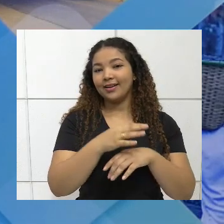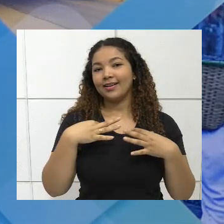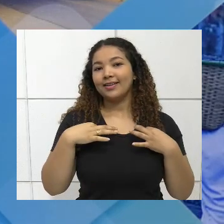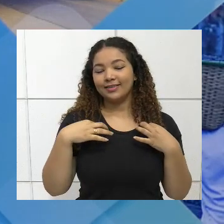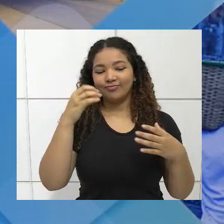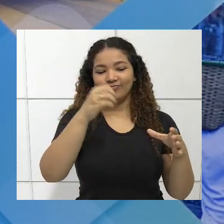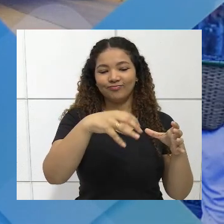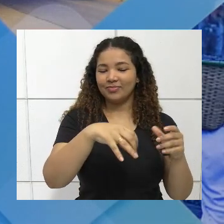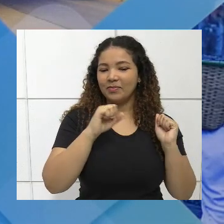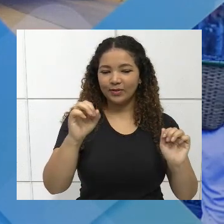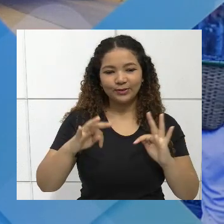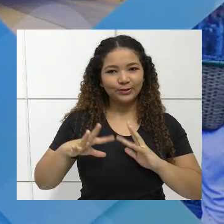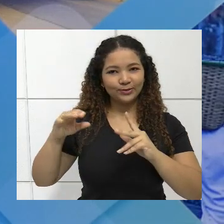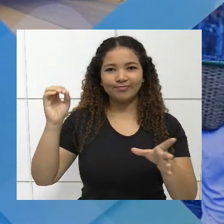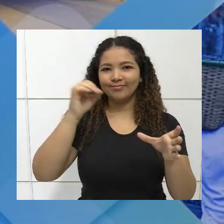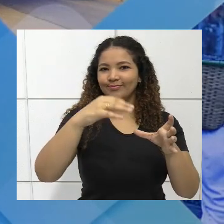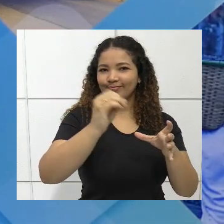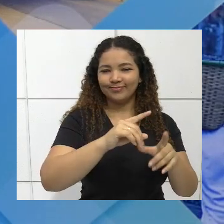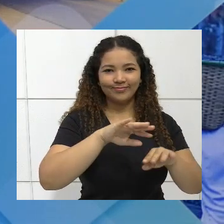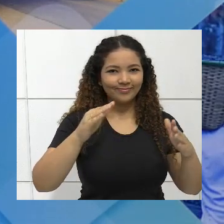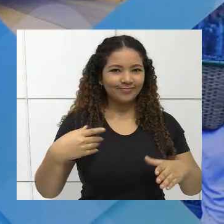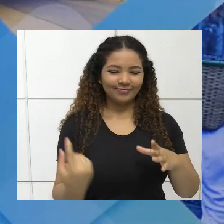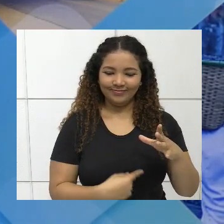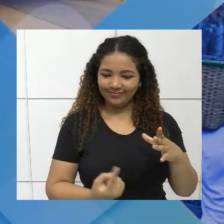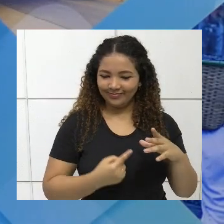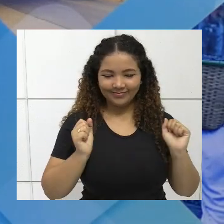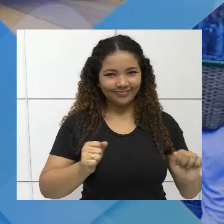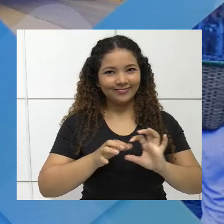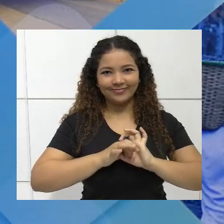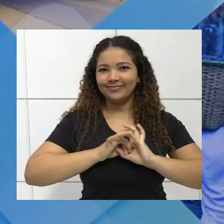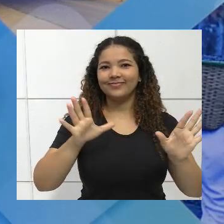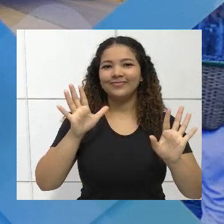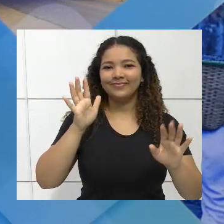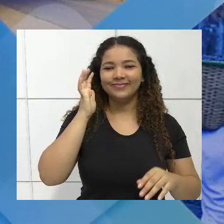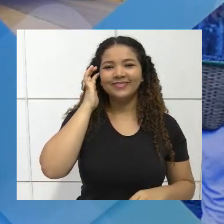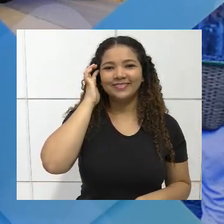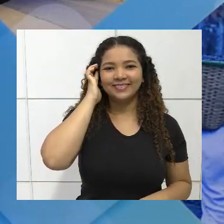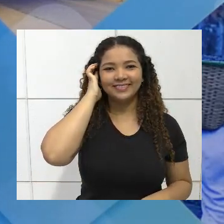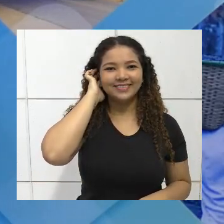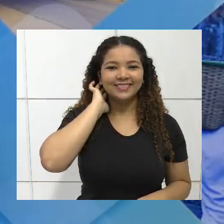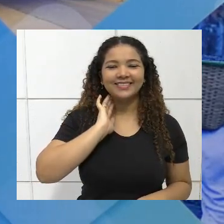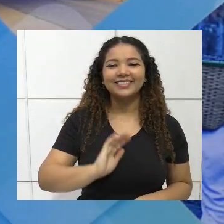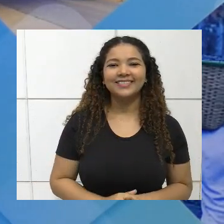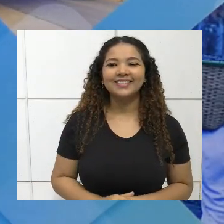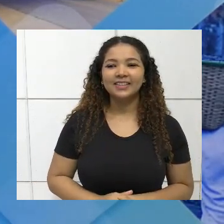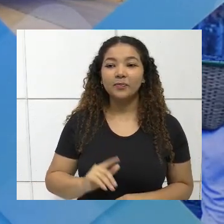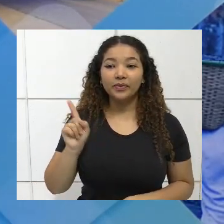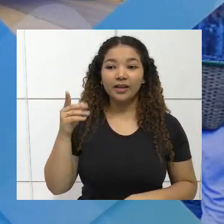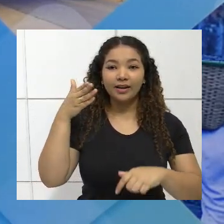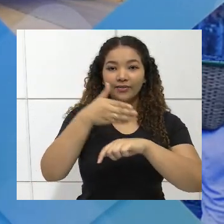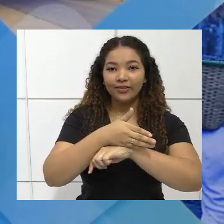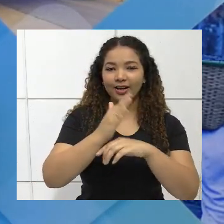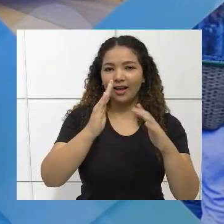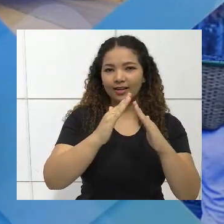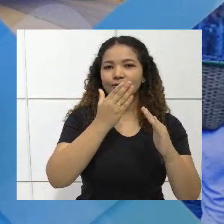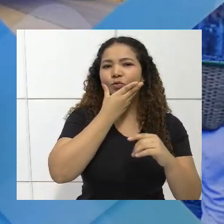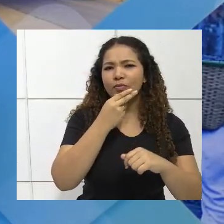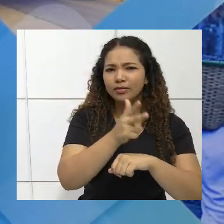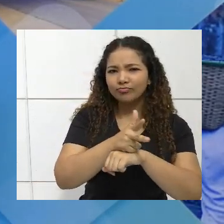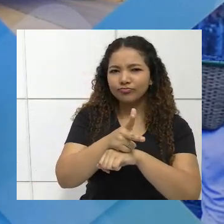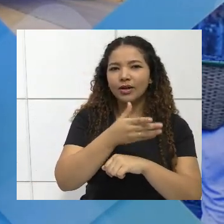levar, pode continuar, não é isso, Acrísio? Assim falou também a Darlene, a esposa do Anselmo Silva. Cheguei na casa do Anselmo Silva, certo dia ele estava, meu